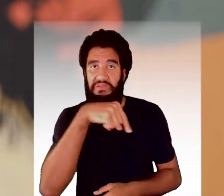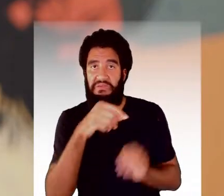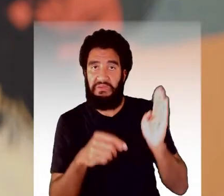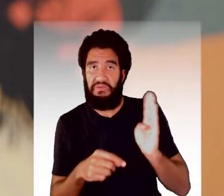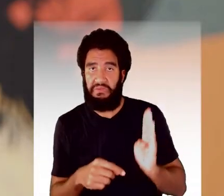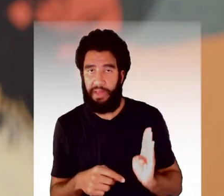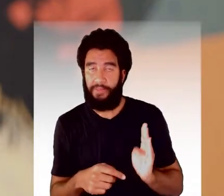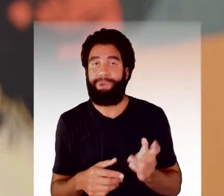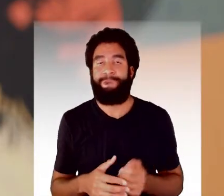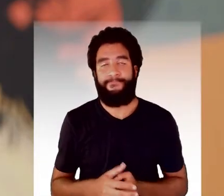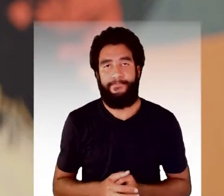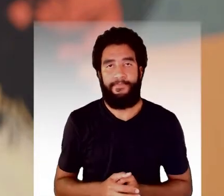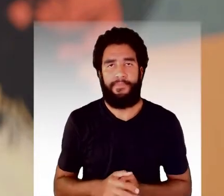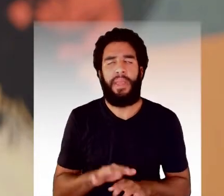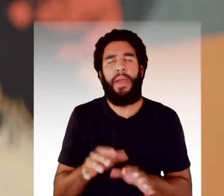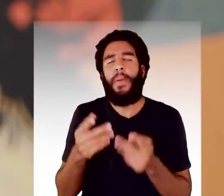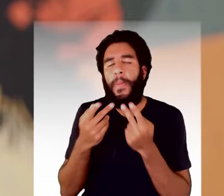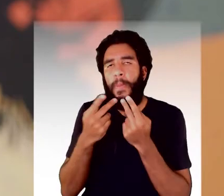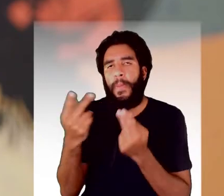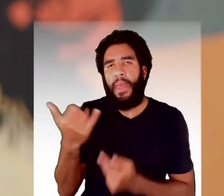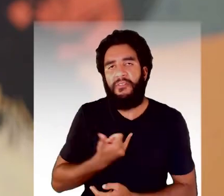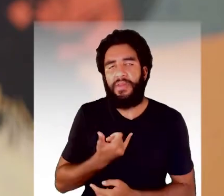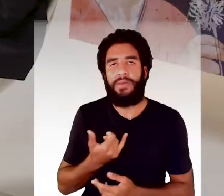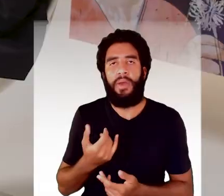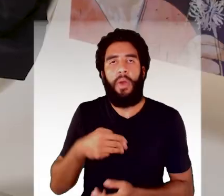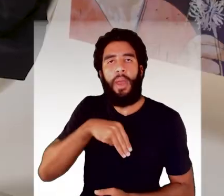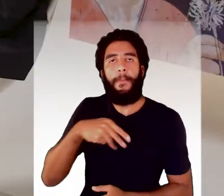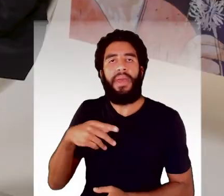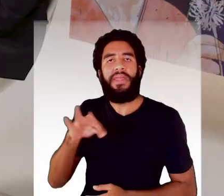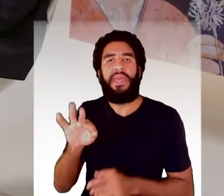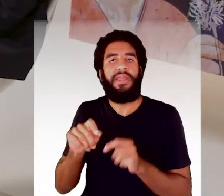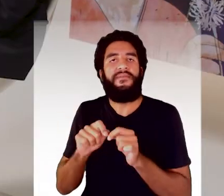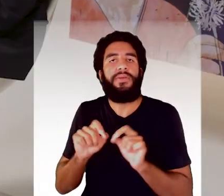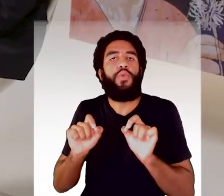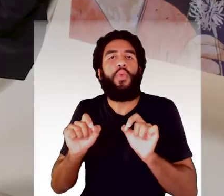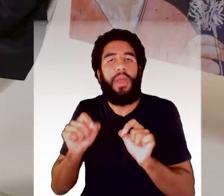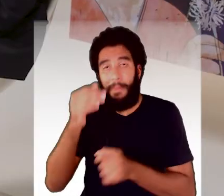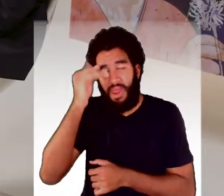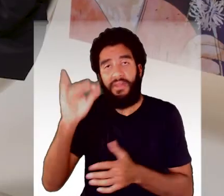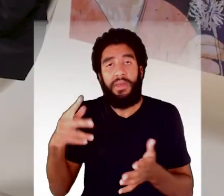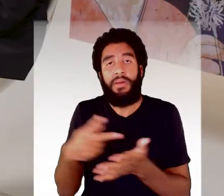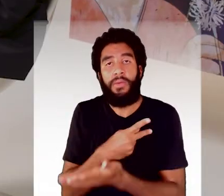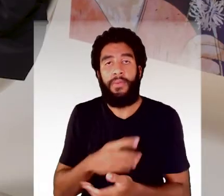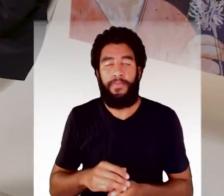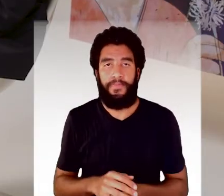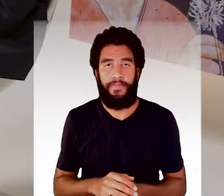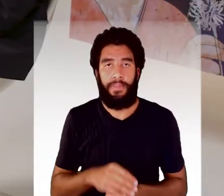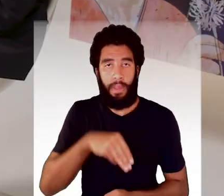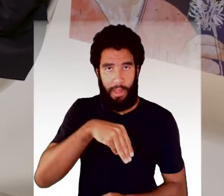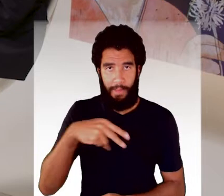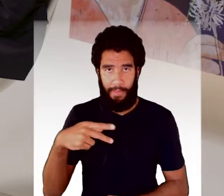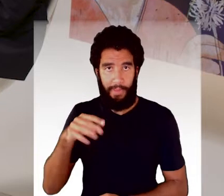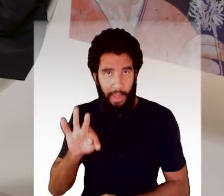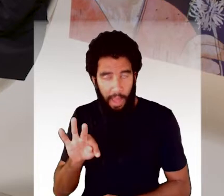falasse o que o MPT está fazendo para que não ocorra essa flexibilização da norma. O Ministério Público do Trabalho tem, na questão do meio